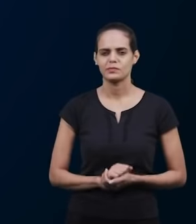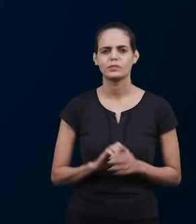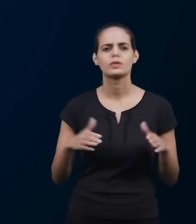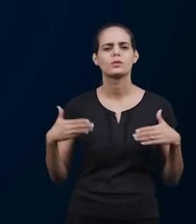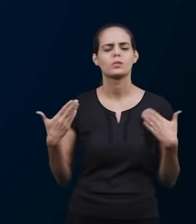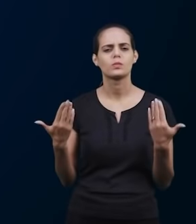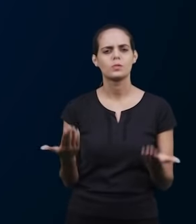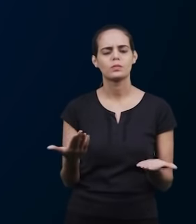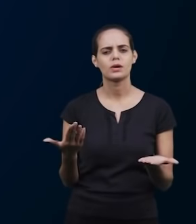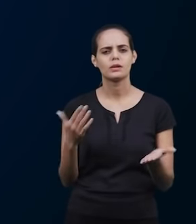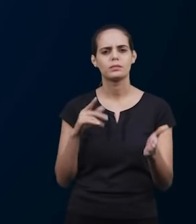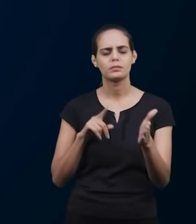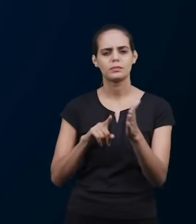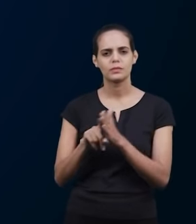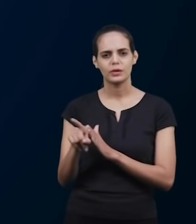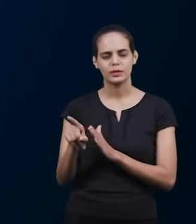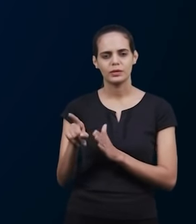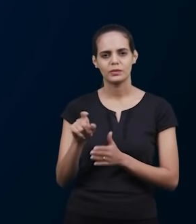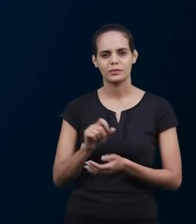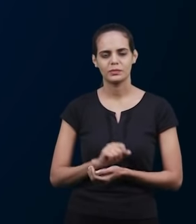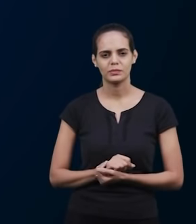pergunta?